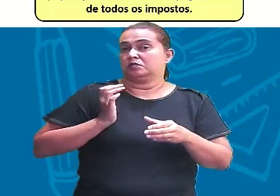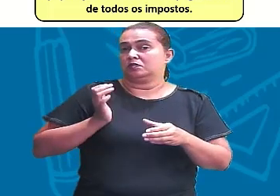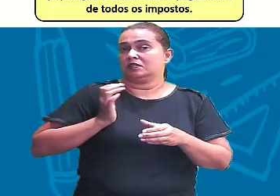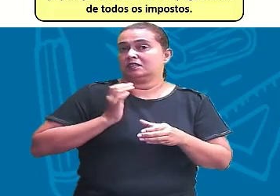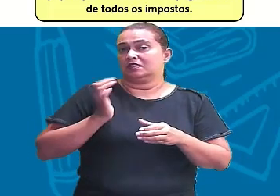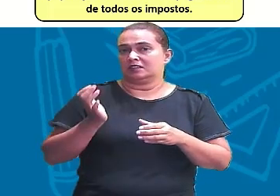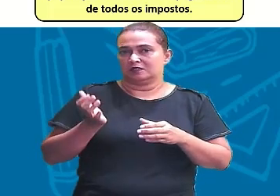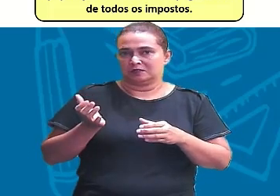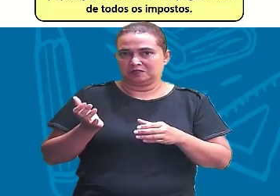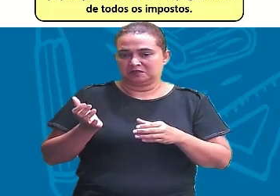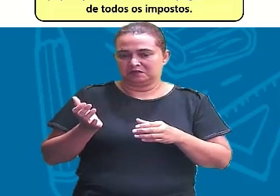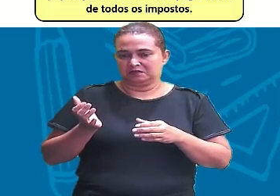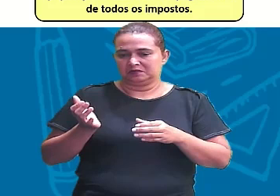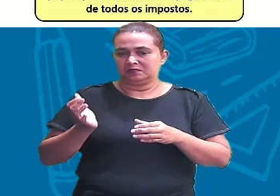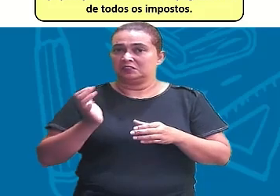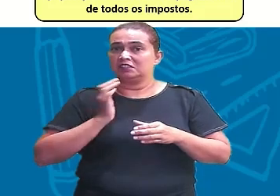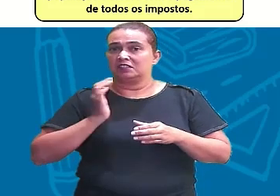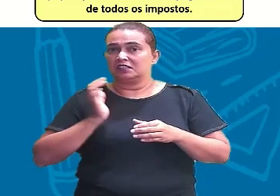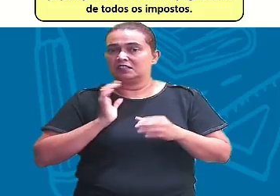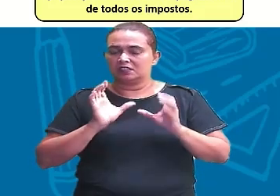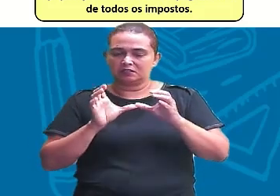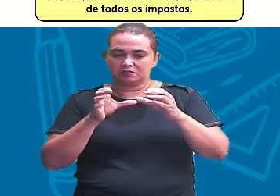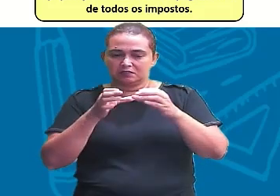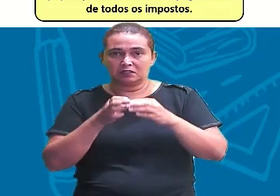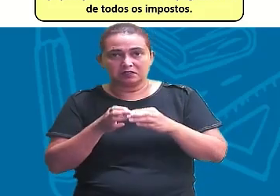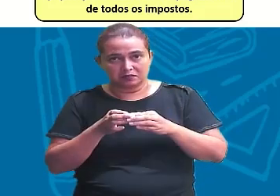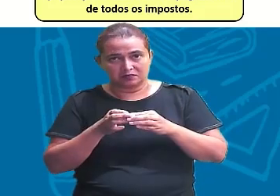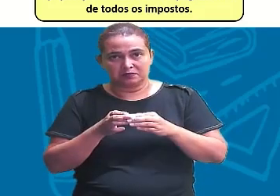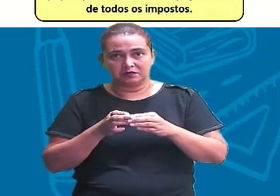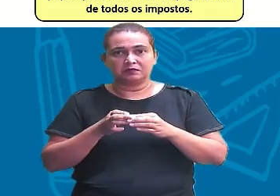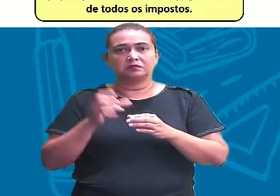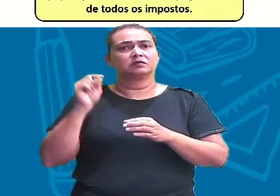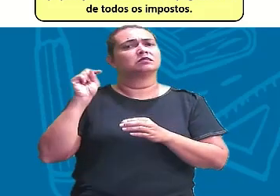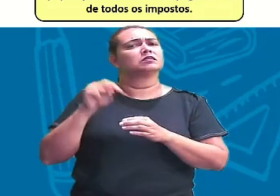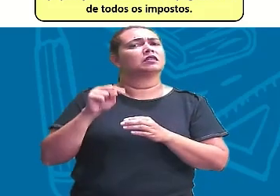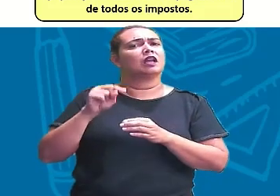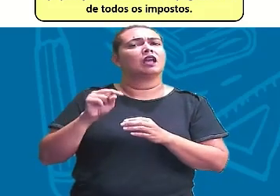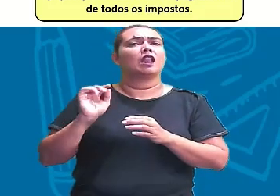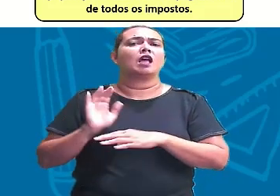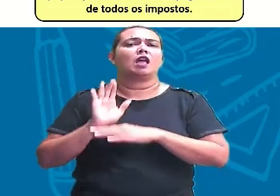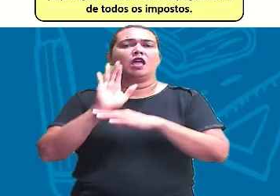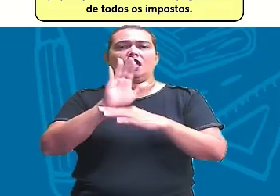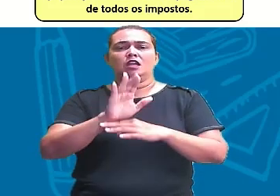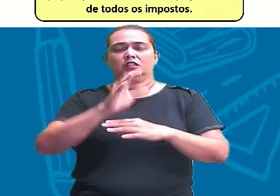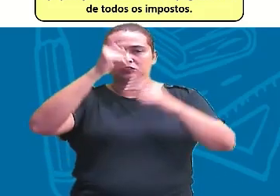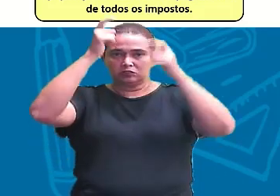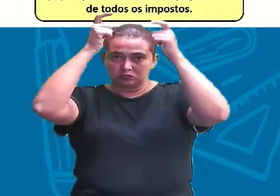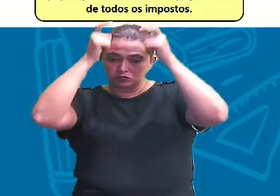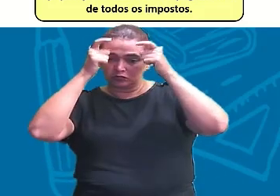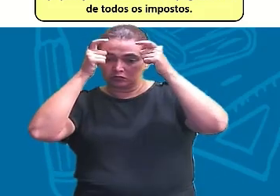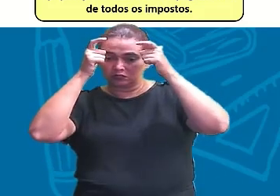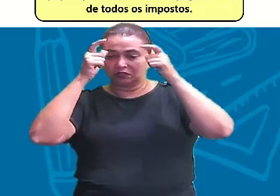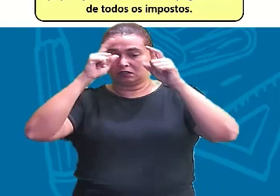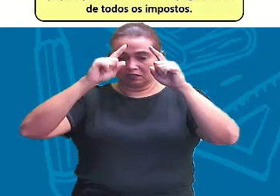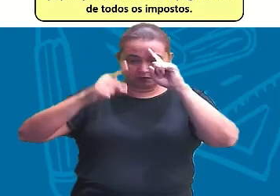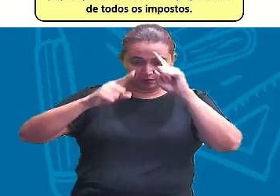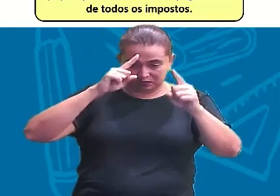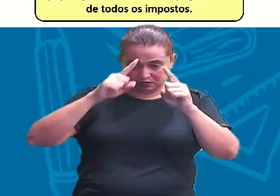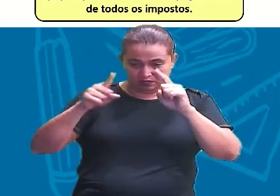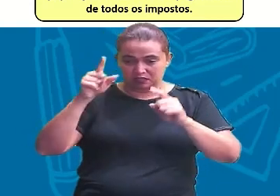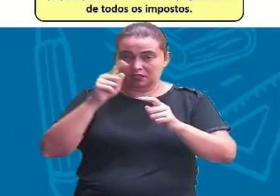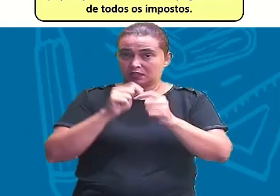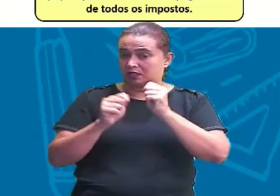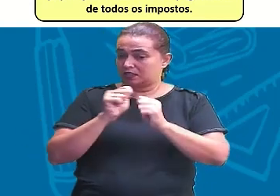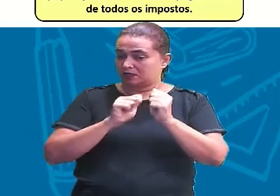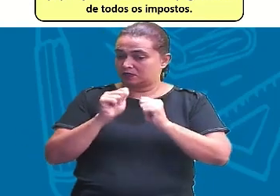poder político de ajudar o rei a governar, ela também tinha um poder econômico. Por quê? Porque ela era dona